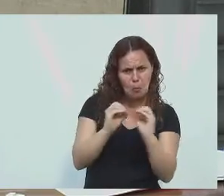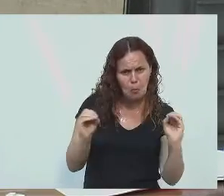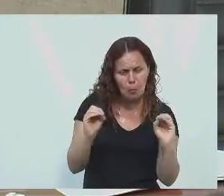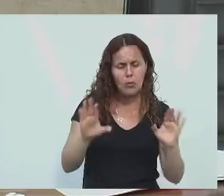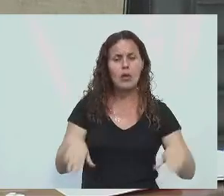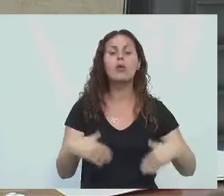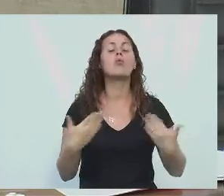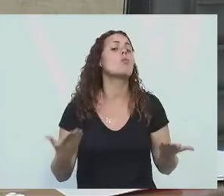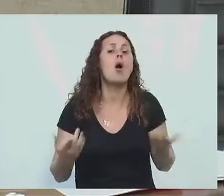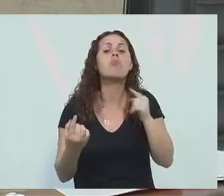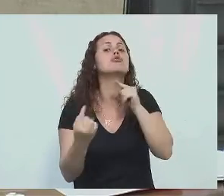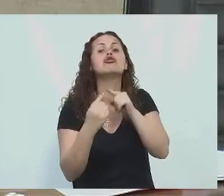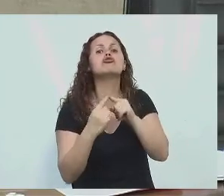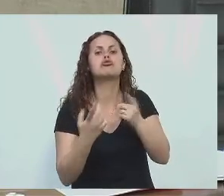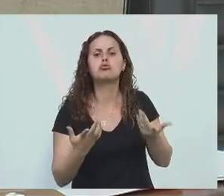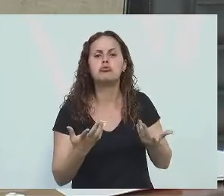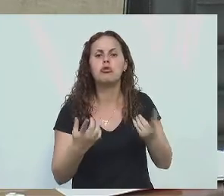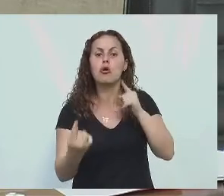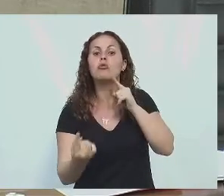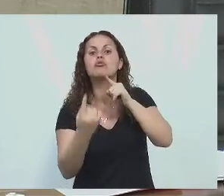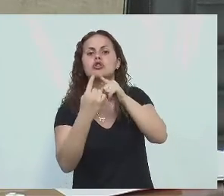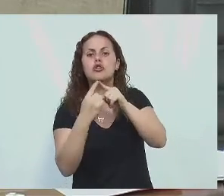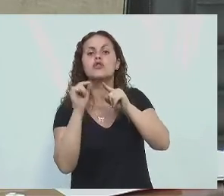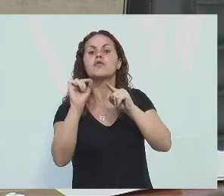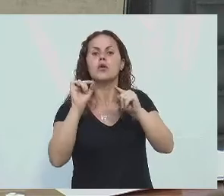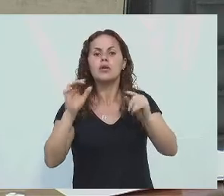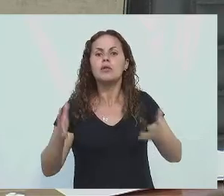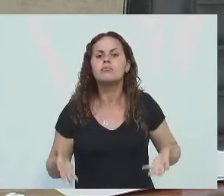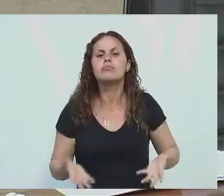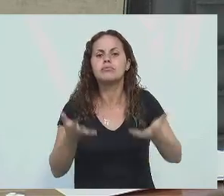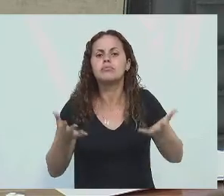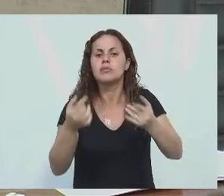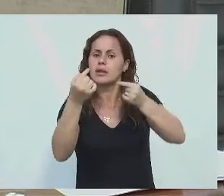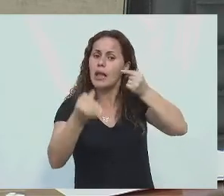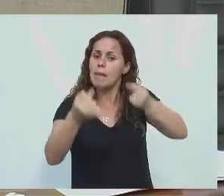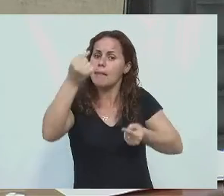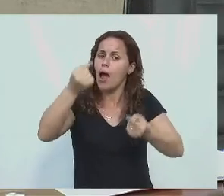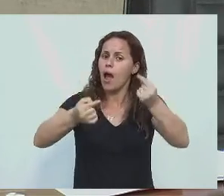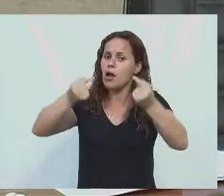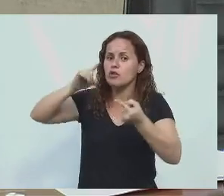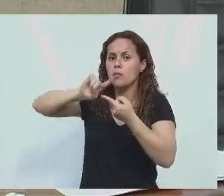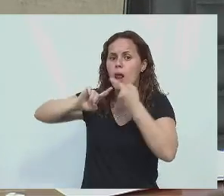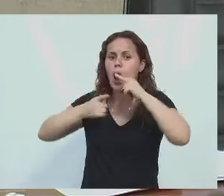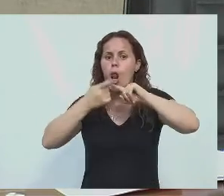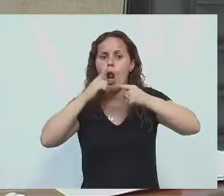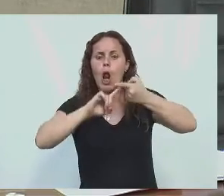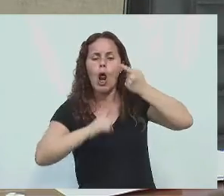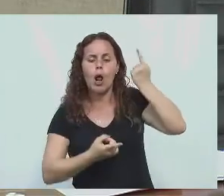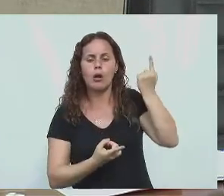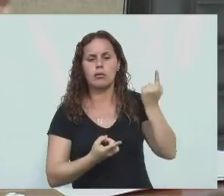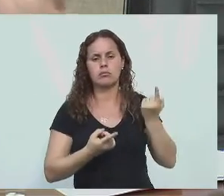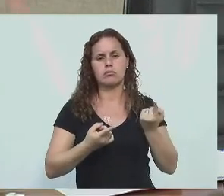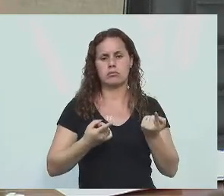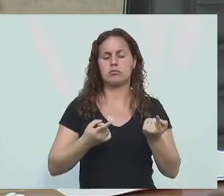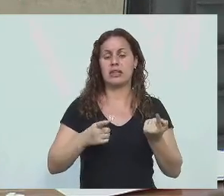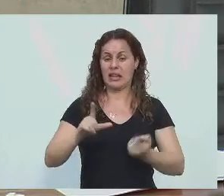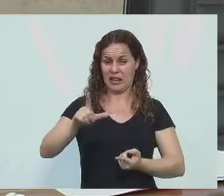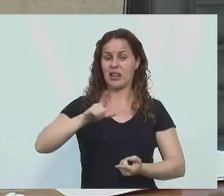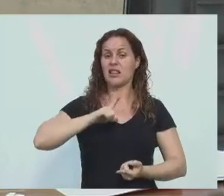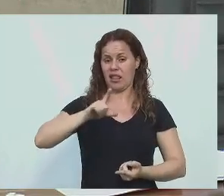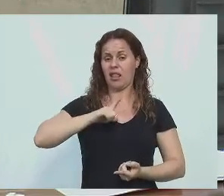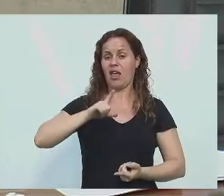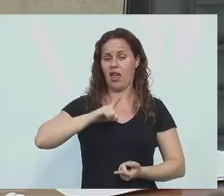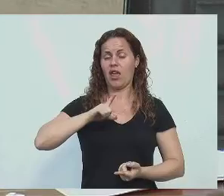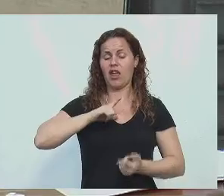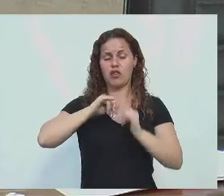que é o seu intuito? O intuito é promover o debate. O intuito é que, por mais que existam outros meios de